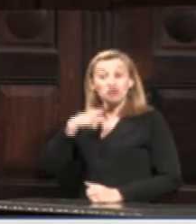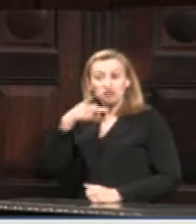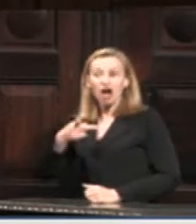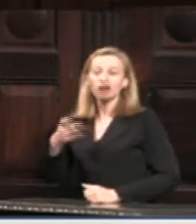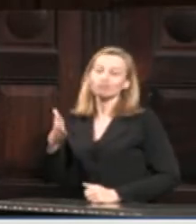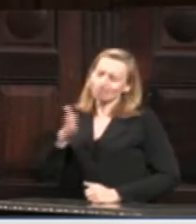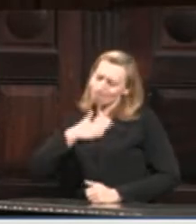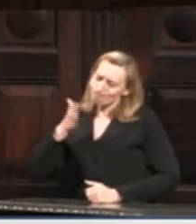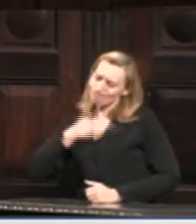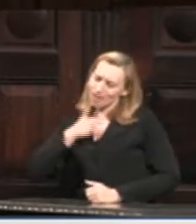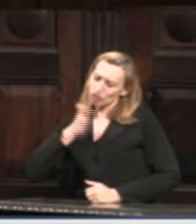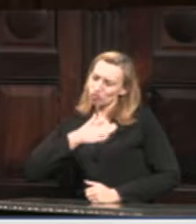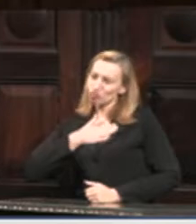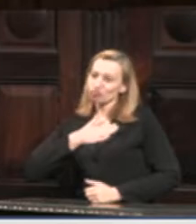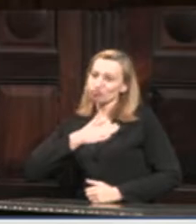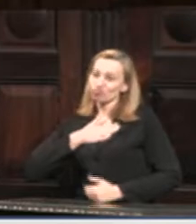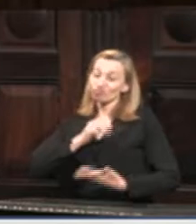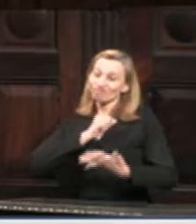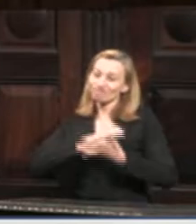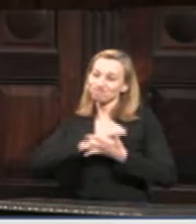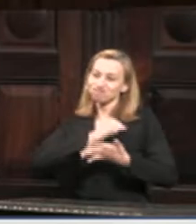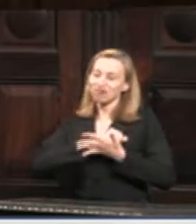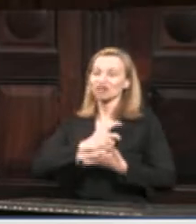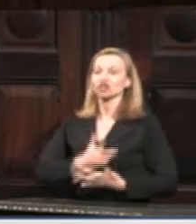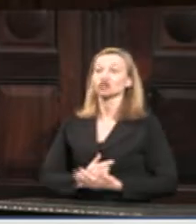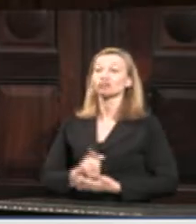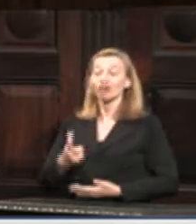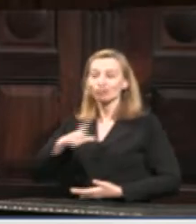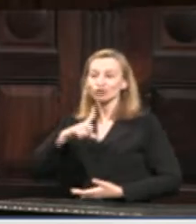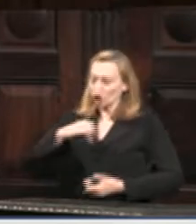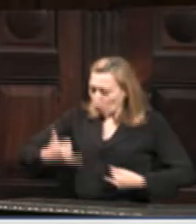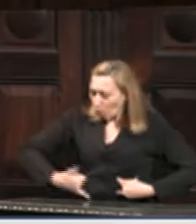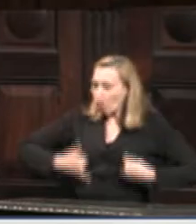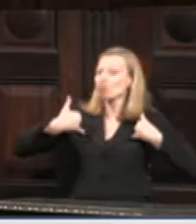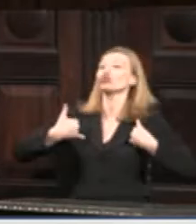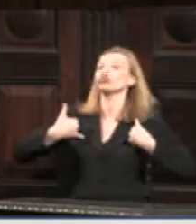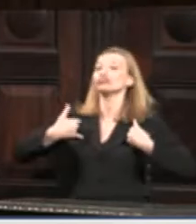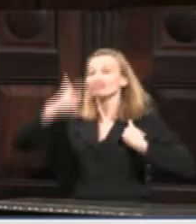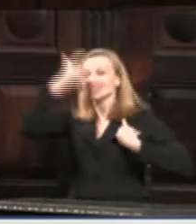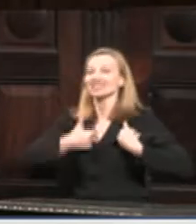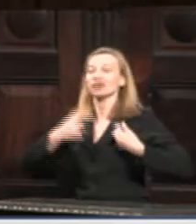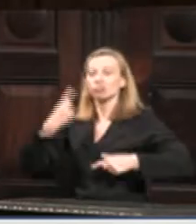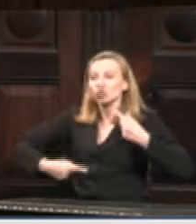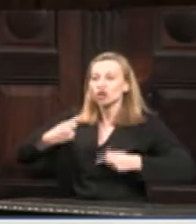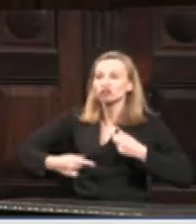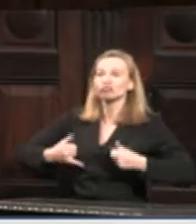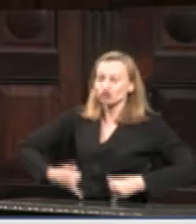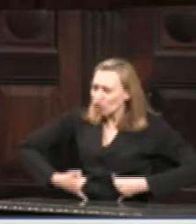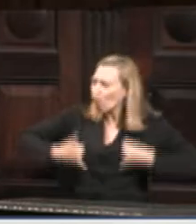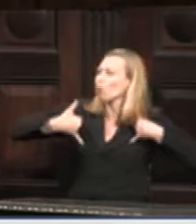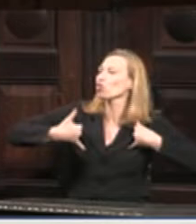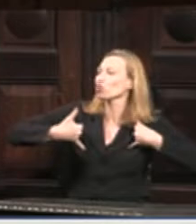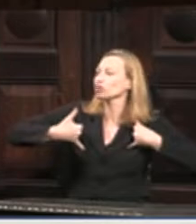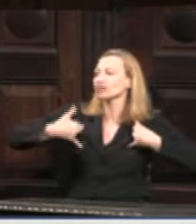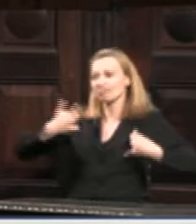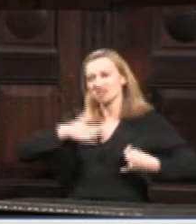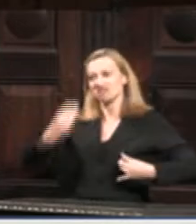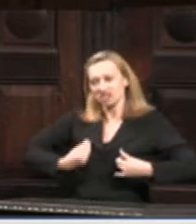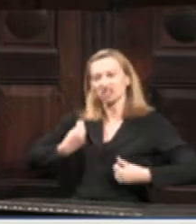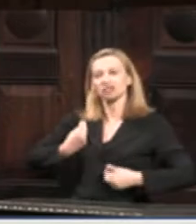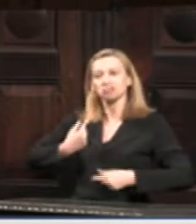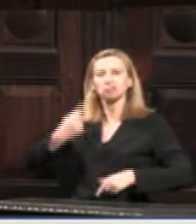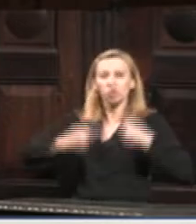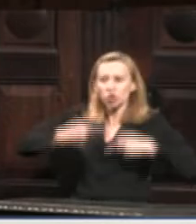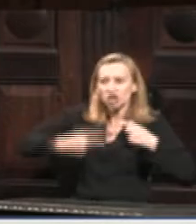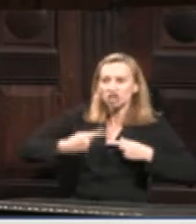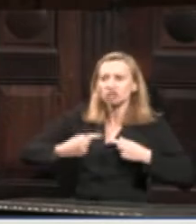peito inflado e cheio, que tem orgulho de ser político, tem orgulho da sua trajetória política, que